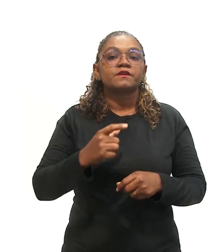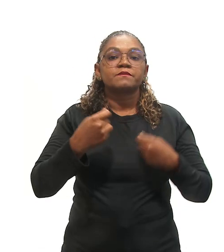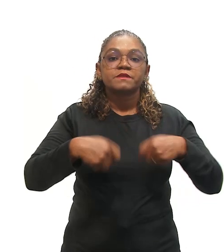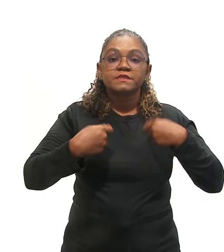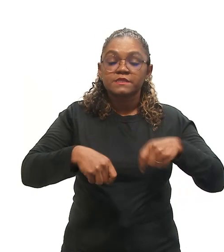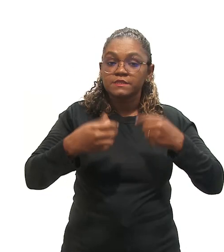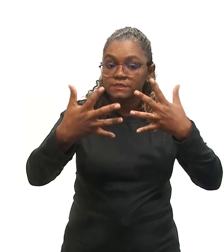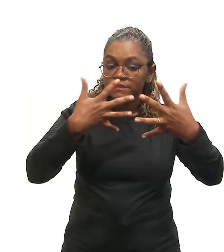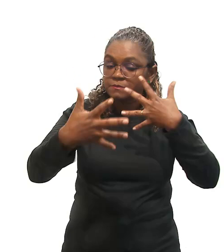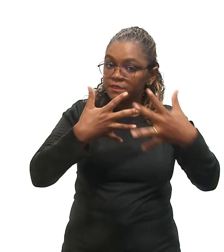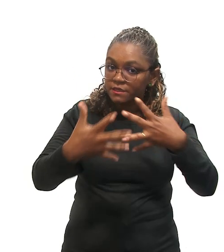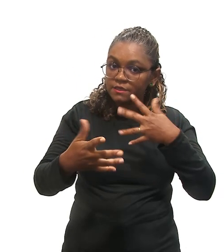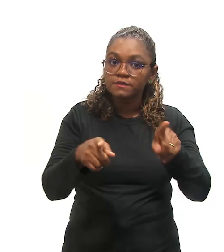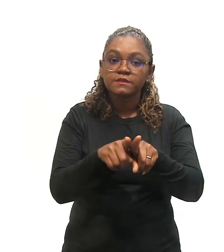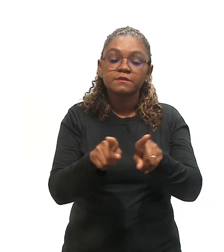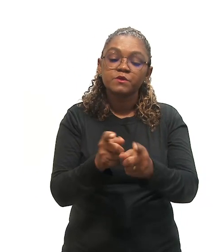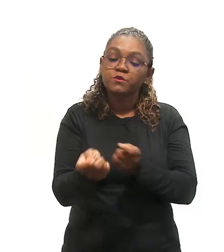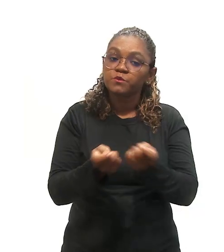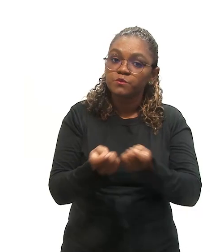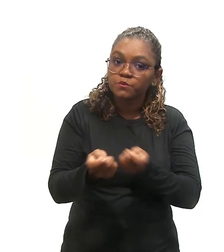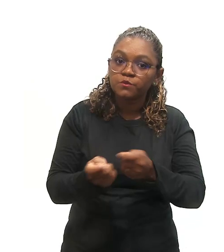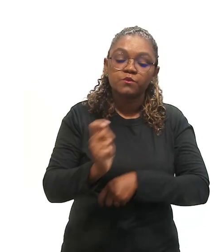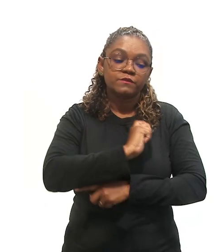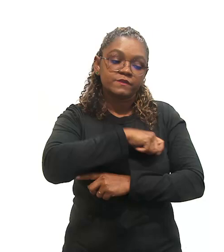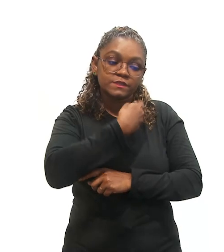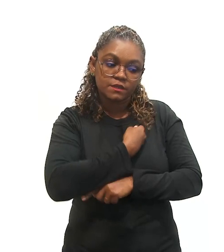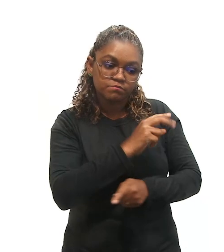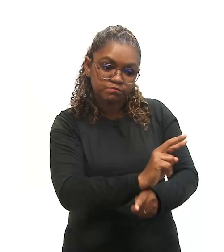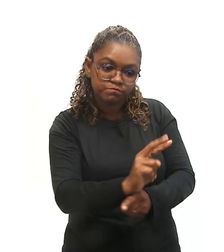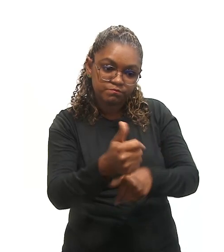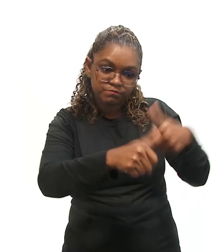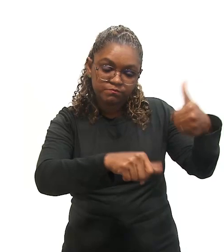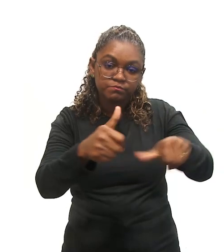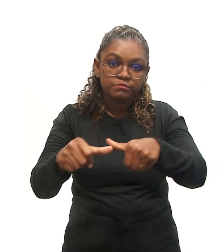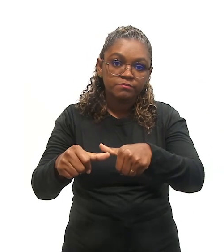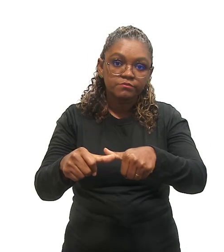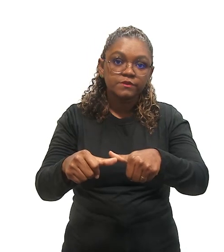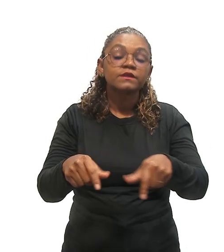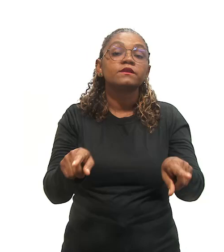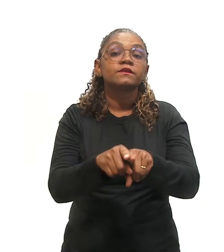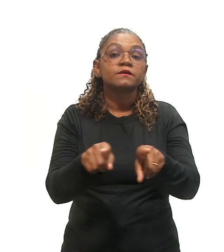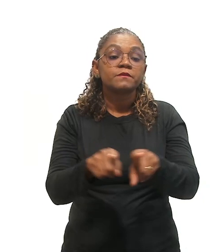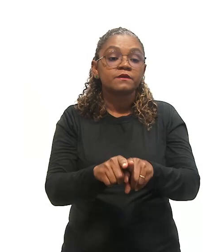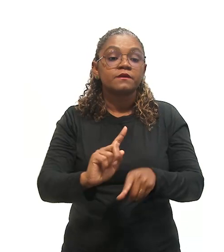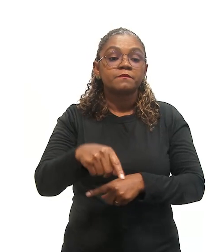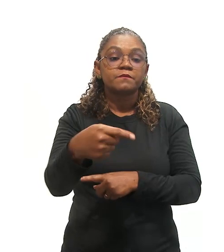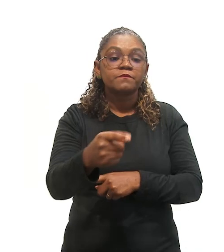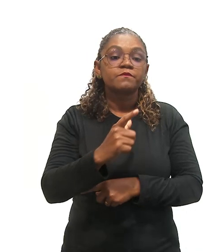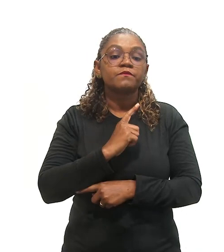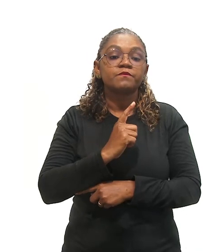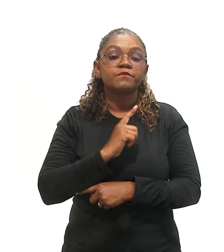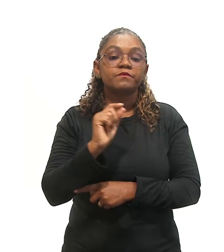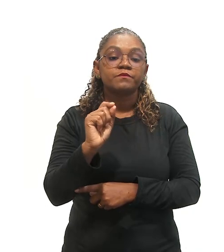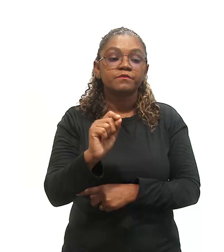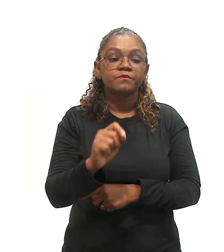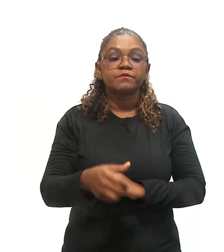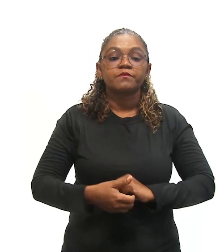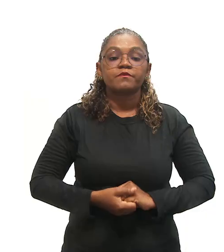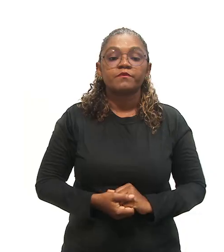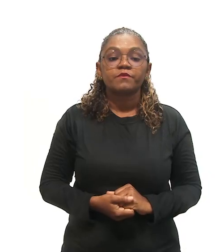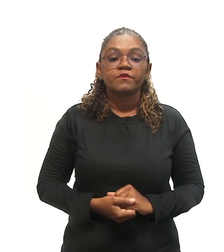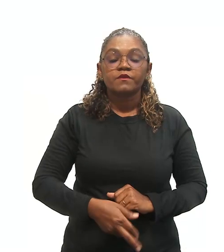transparência e controle e fiscalização. Aí logo após, na Lei 101, o relatório deve